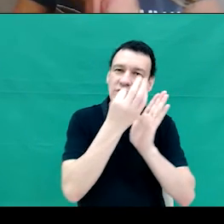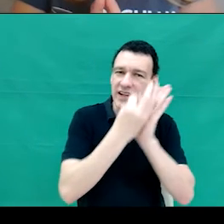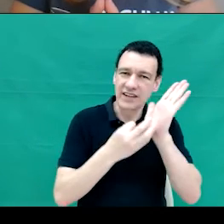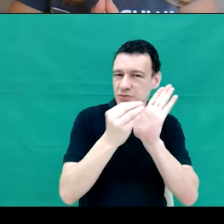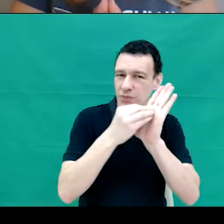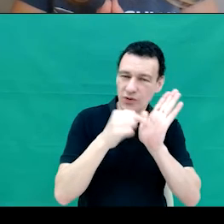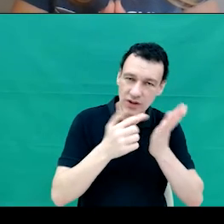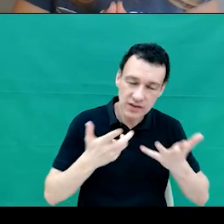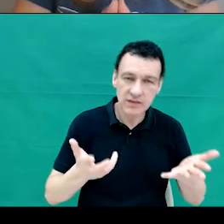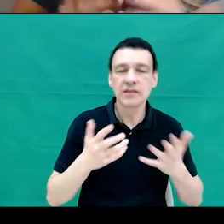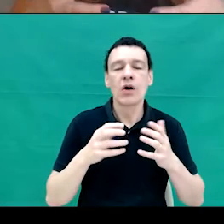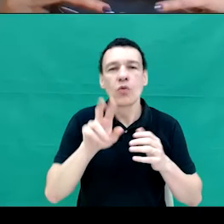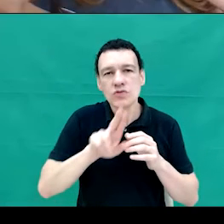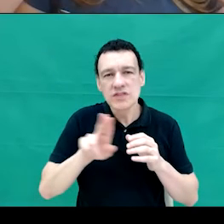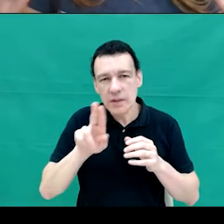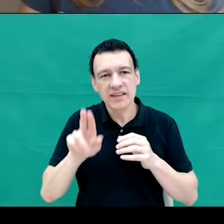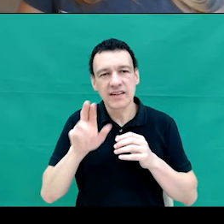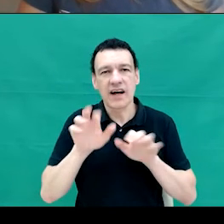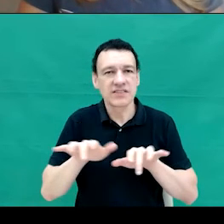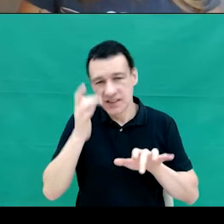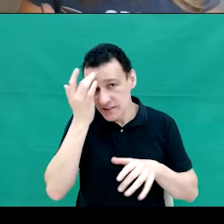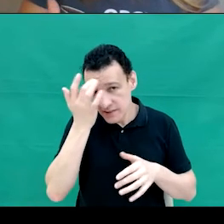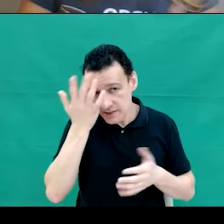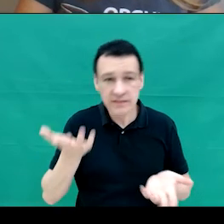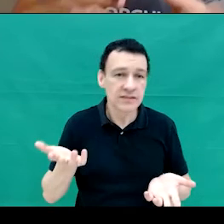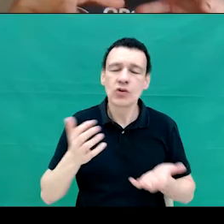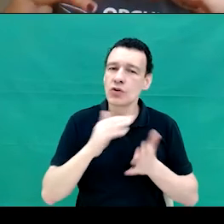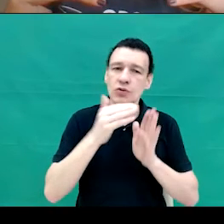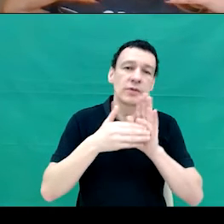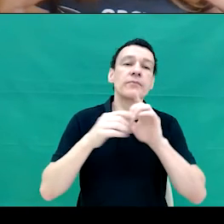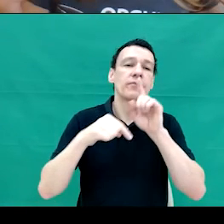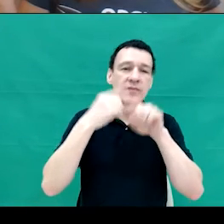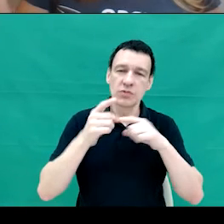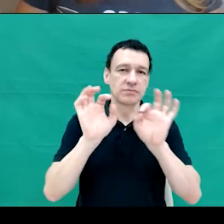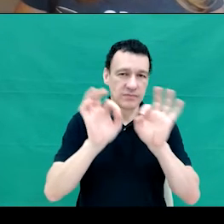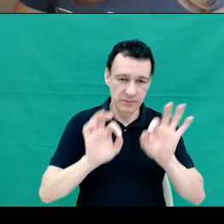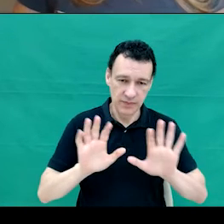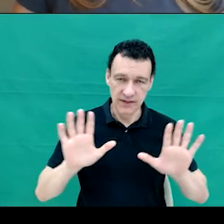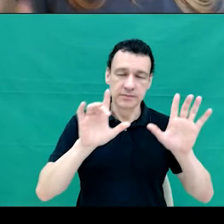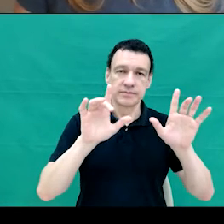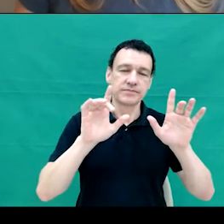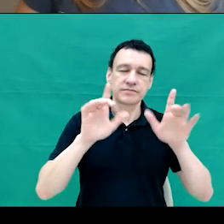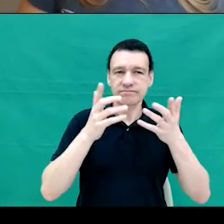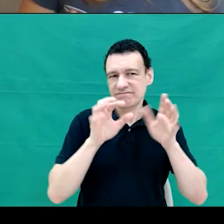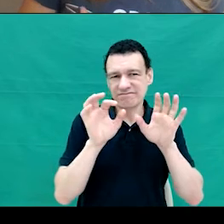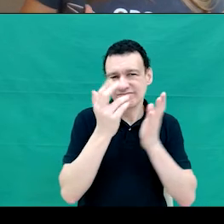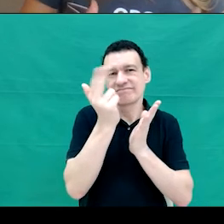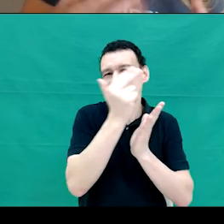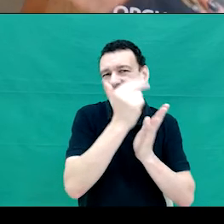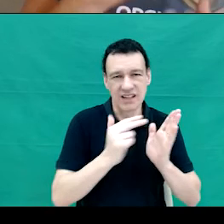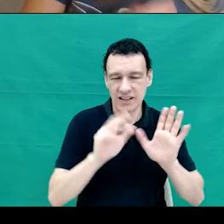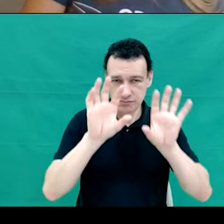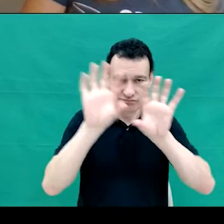isso, vai para a próxima etapa, que é o desenho da jornada, né, a parte de prototipação.